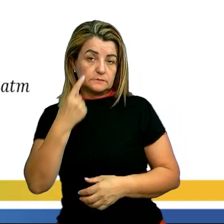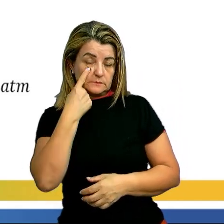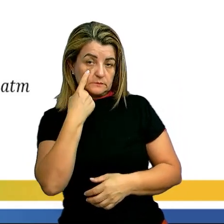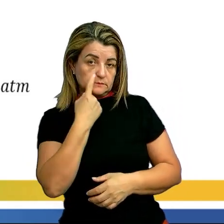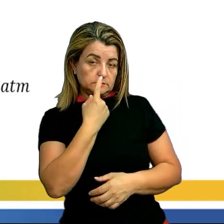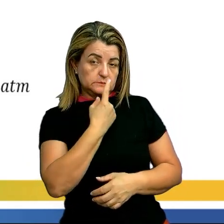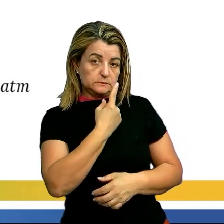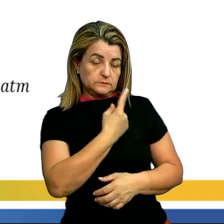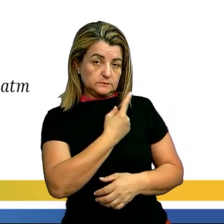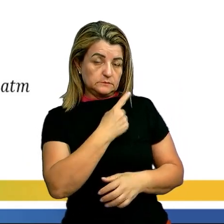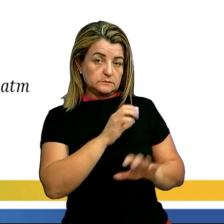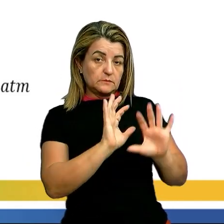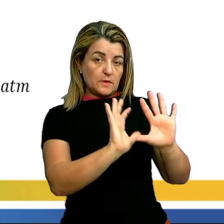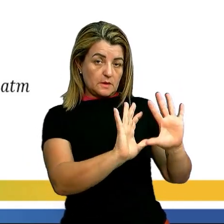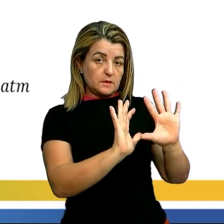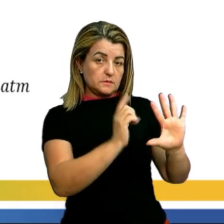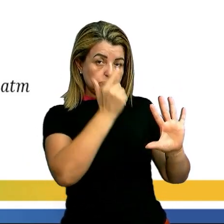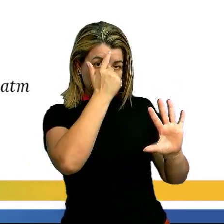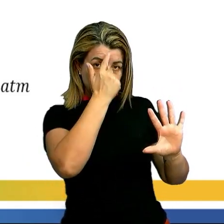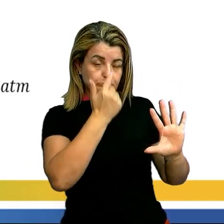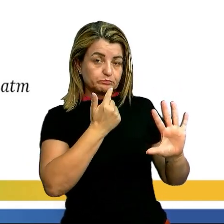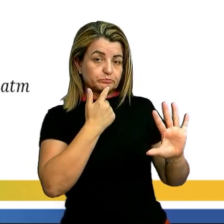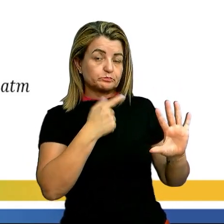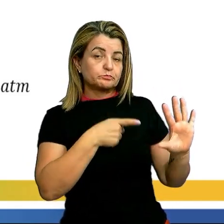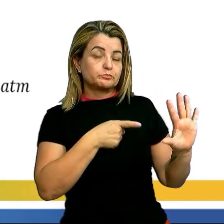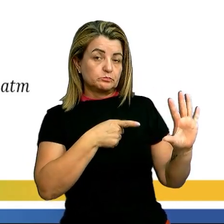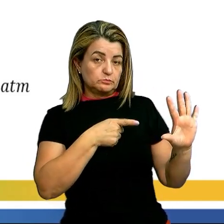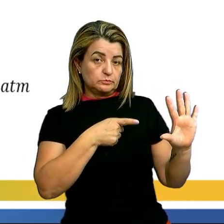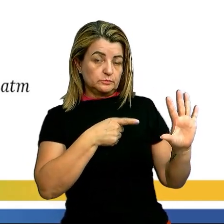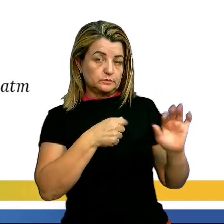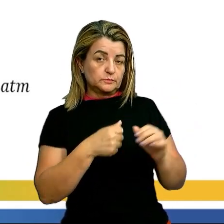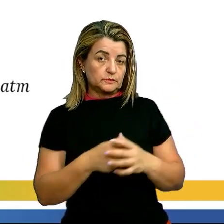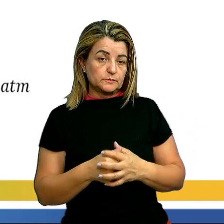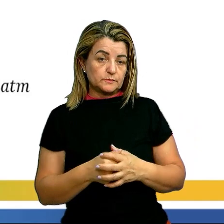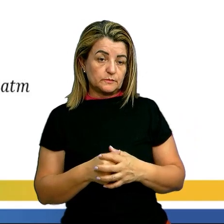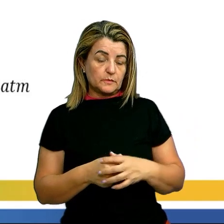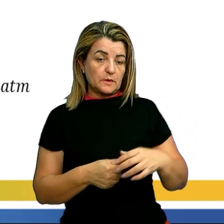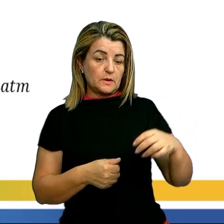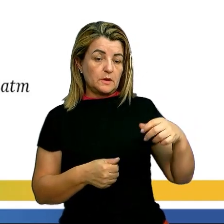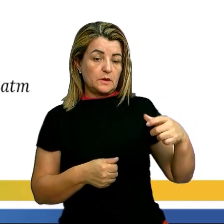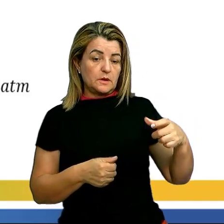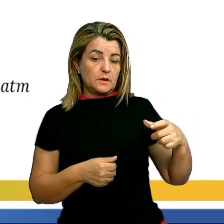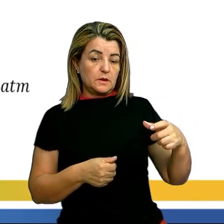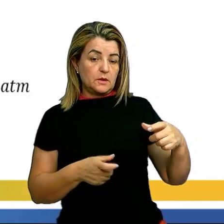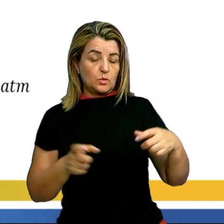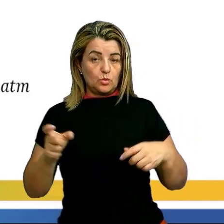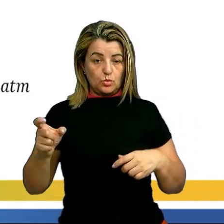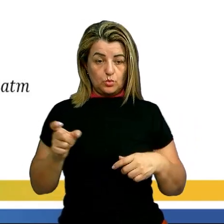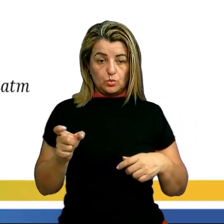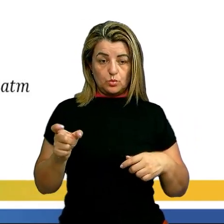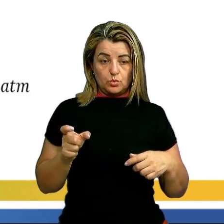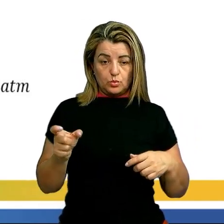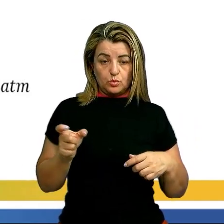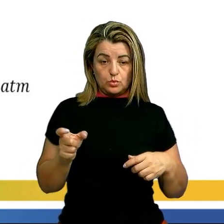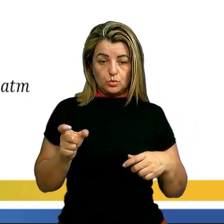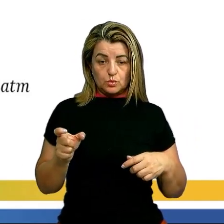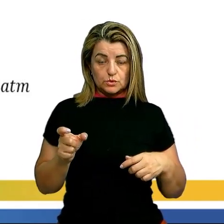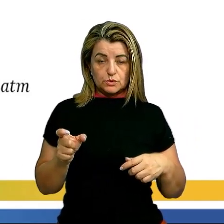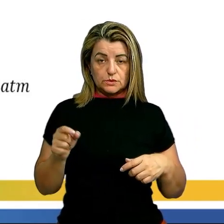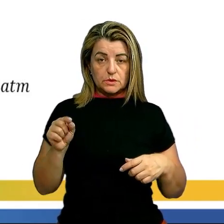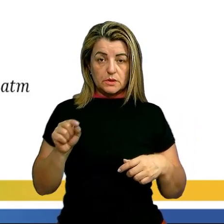aí, fica dessa maneira como você pode ver. O x, ele está entre 8